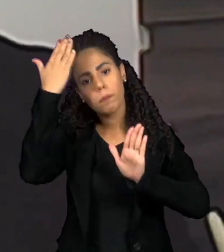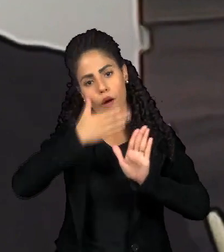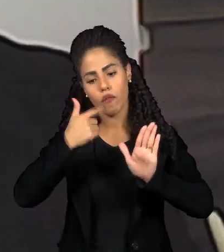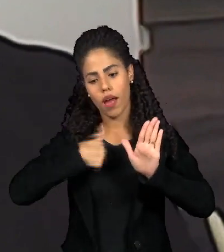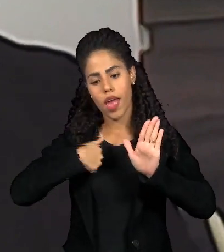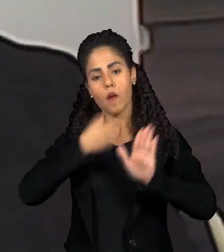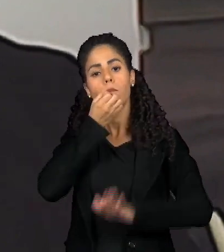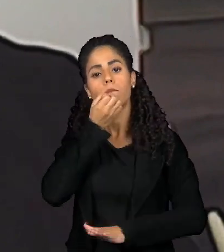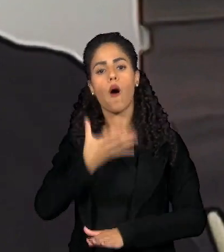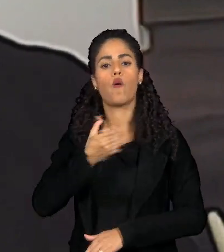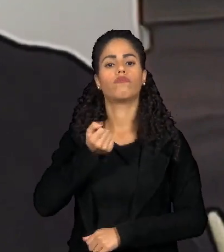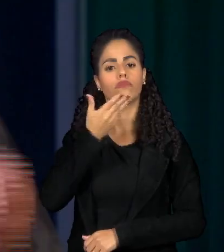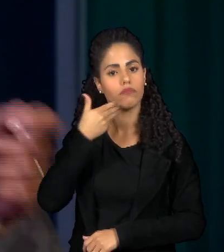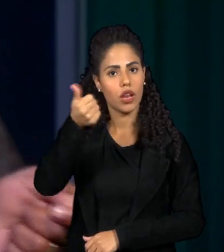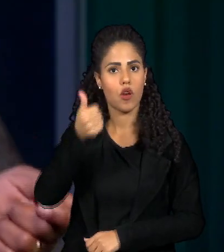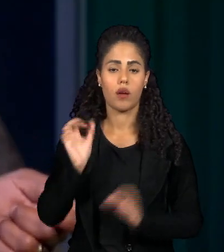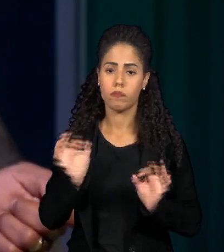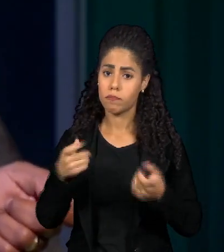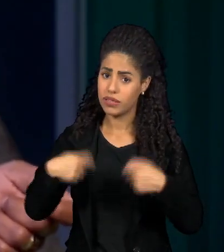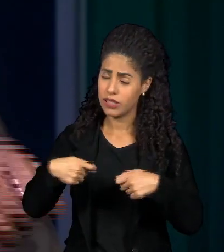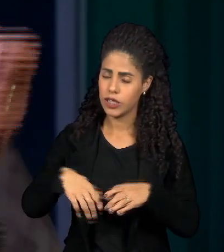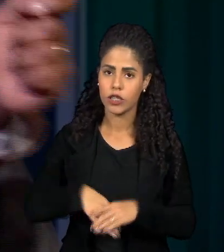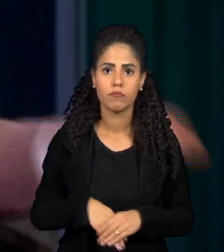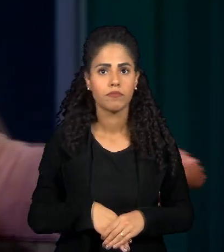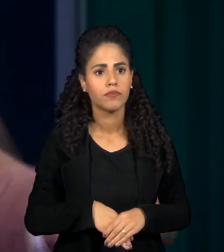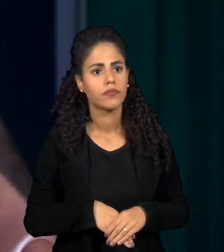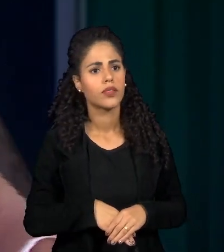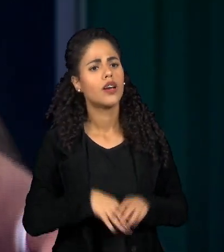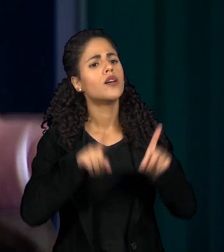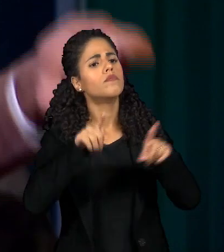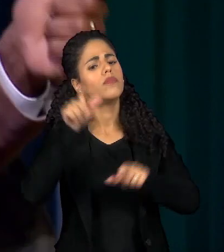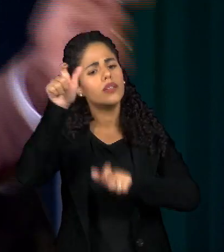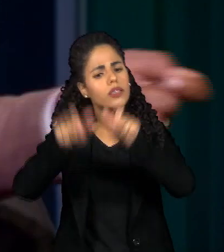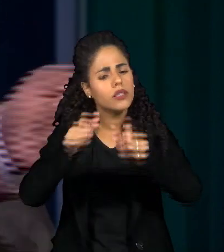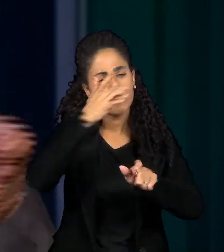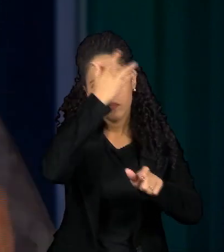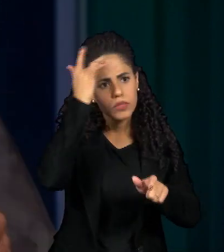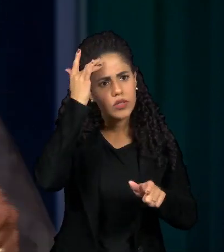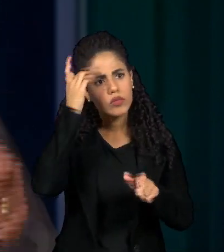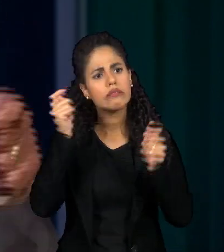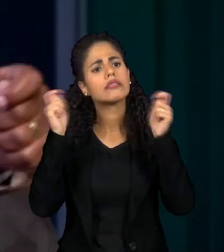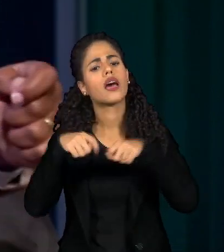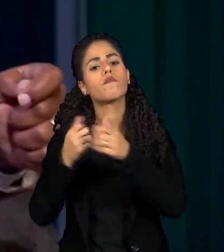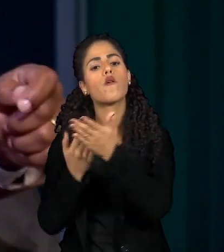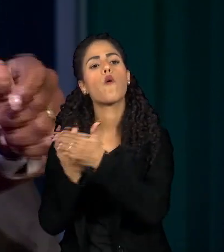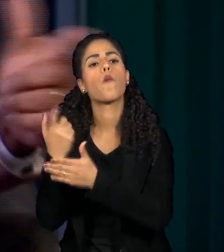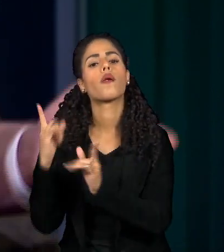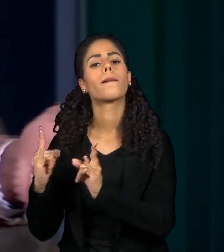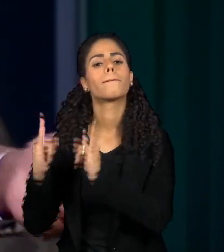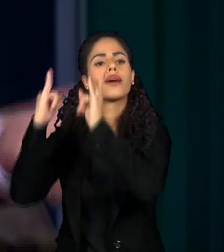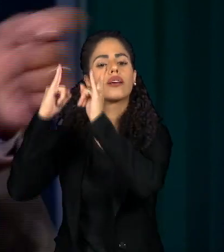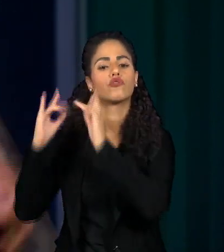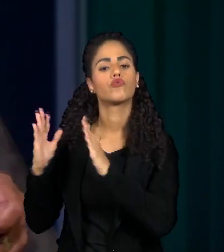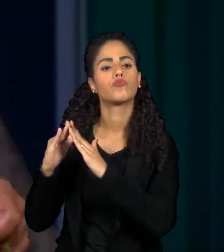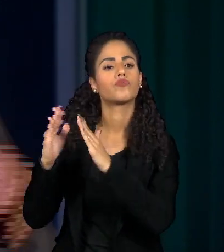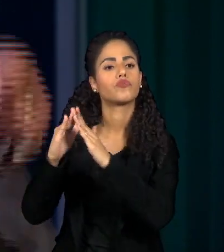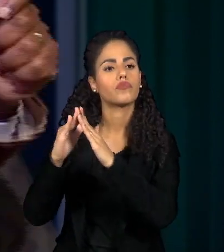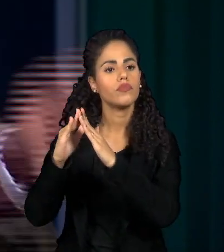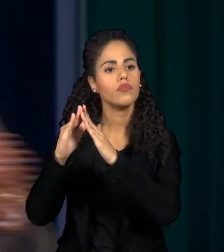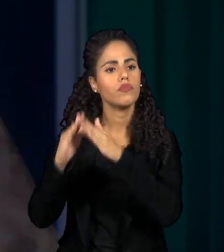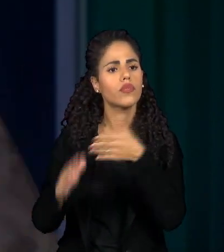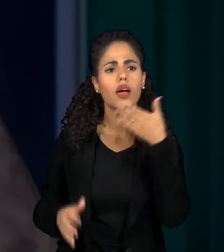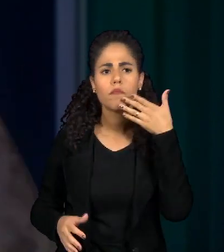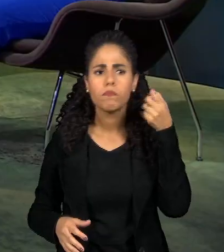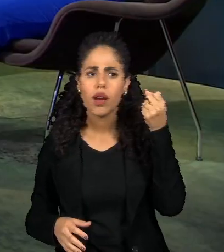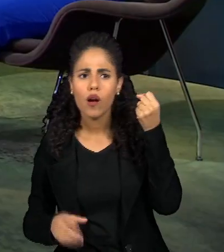sabe daquilo que você está fazendo. Agora, Isidoro, quem tem capacidade de comprar os prédios que você comercializa, os negros ou